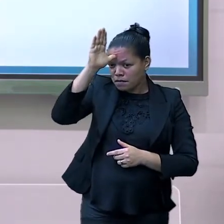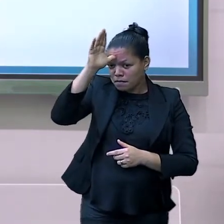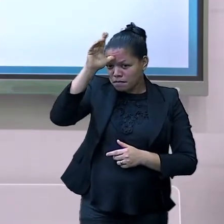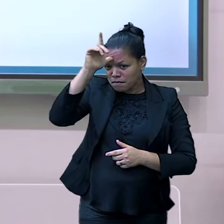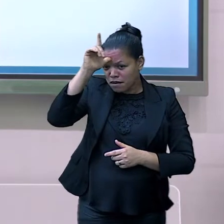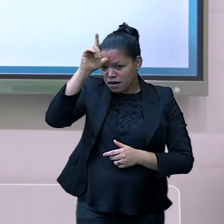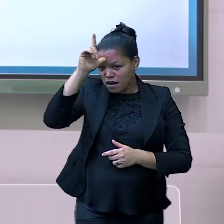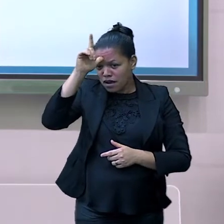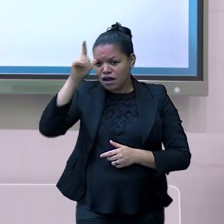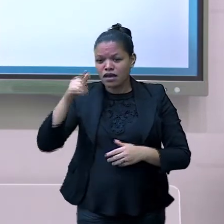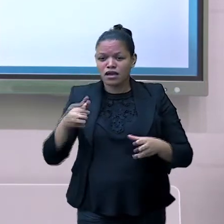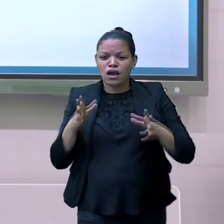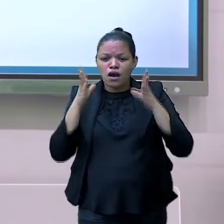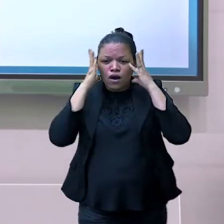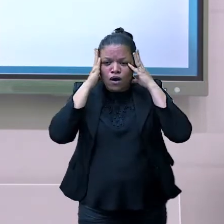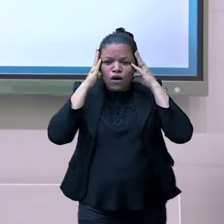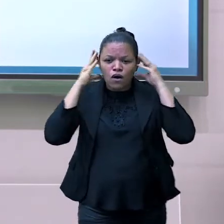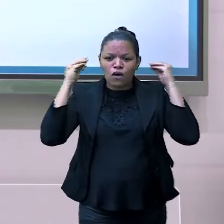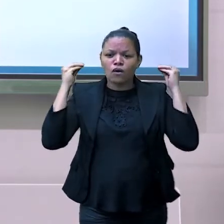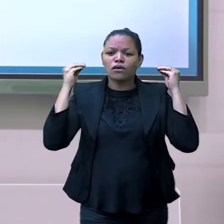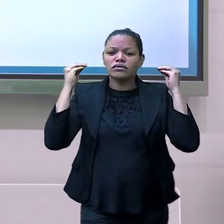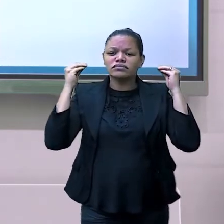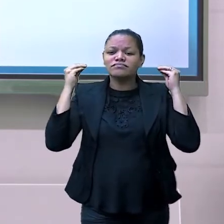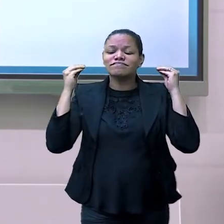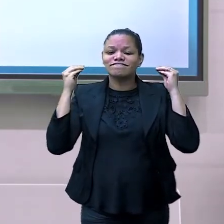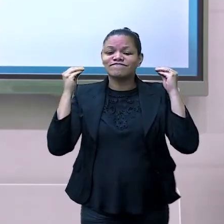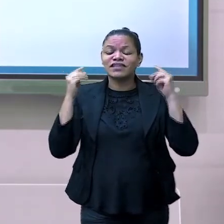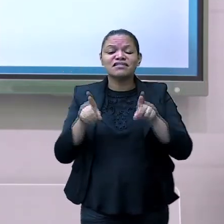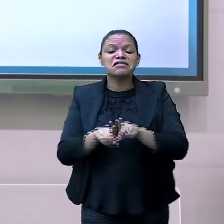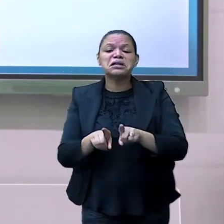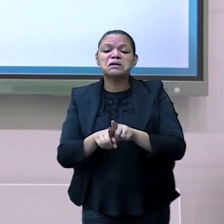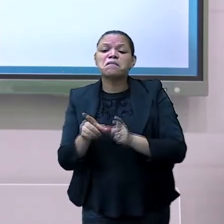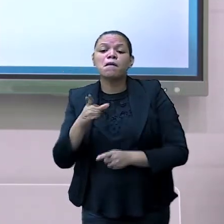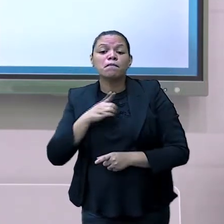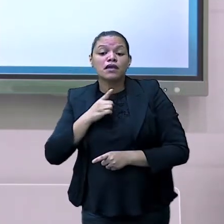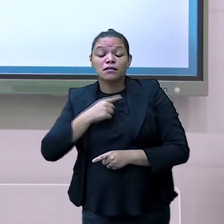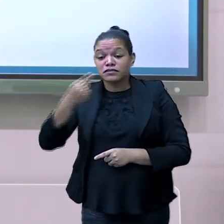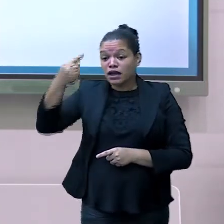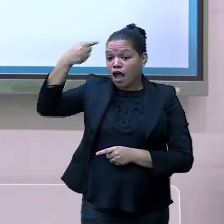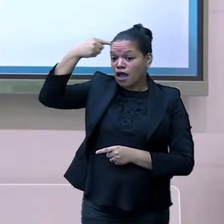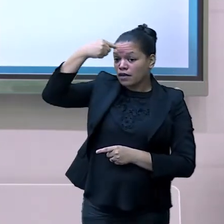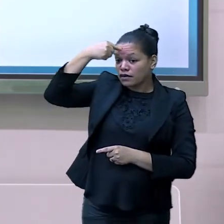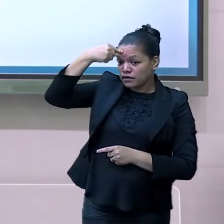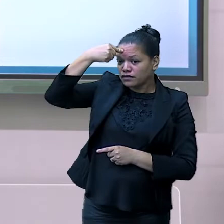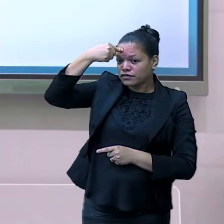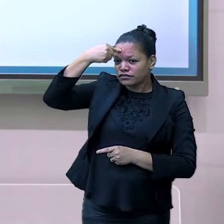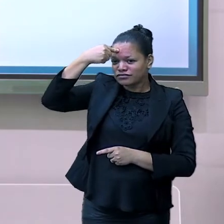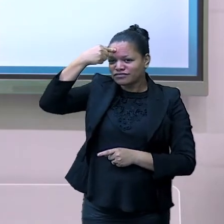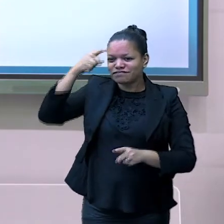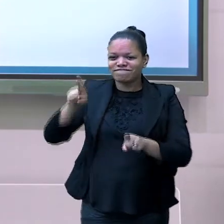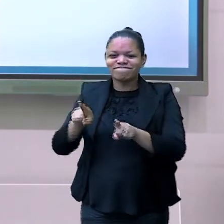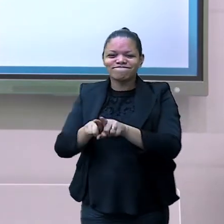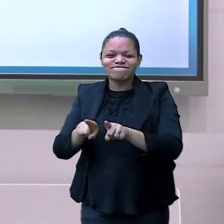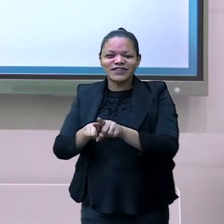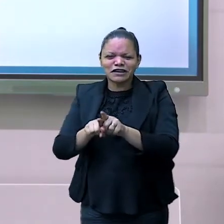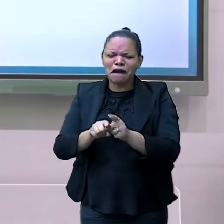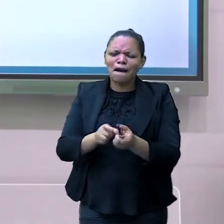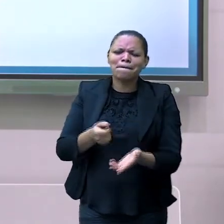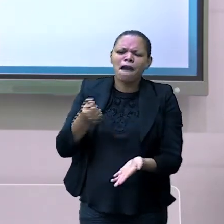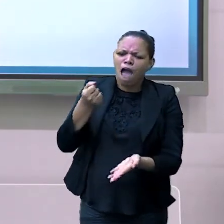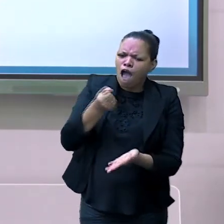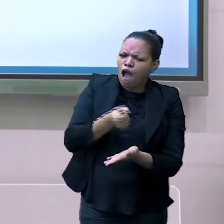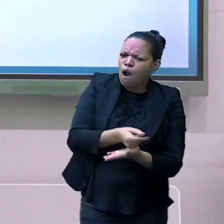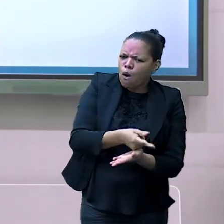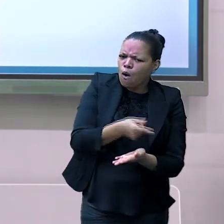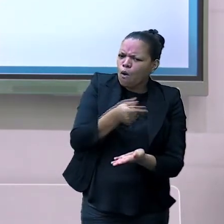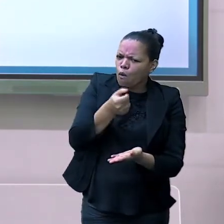a Índia, que compra muito algodão do país, do Brasil. Então, alguns desses países levam para cada uma das